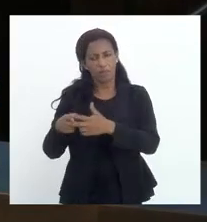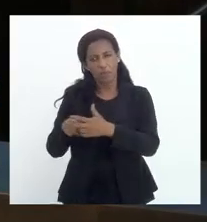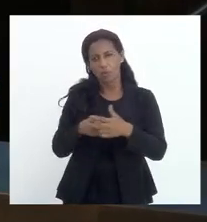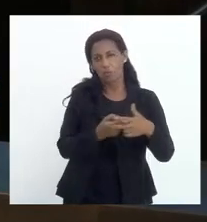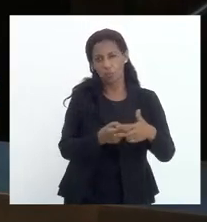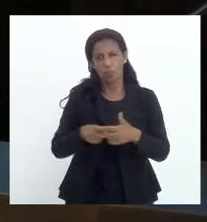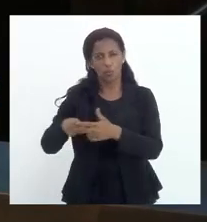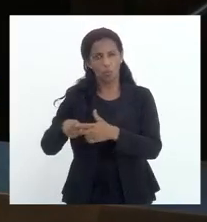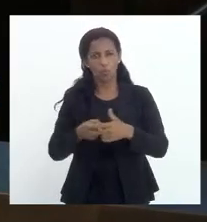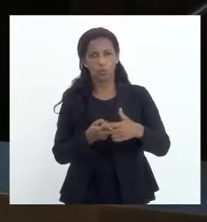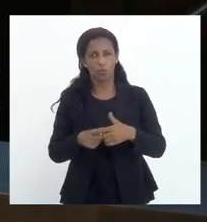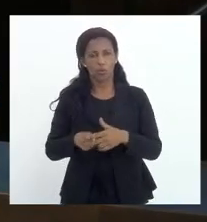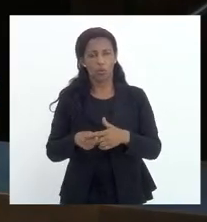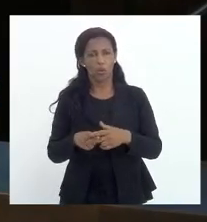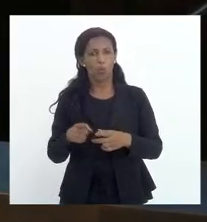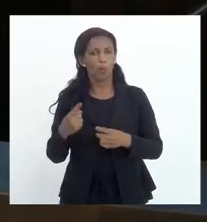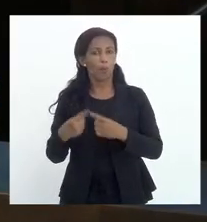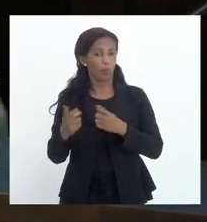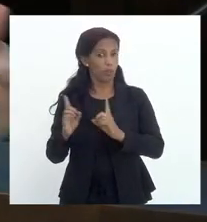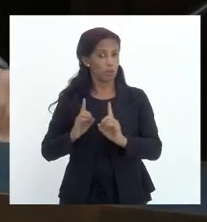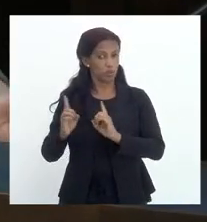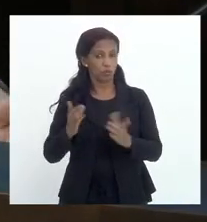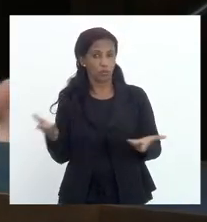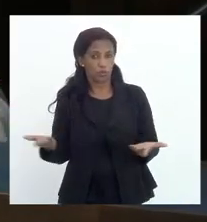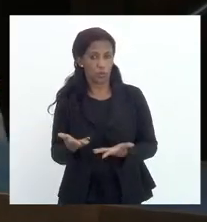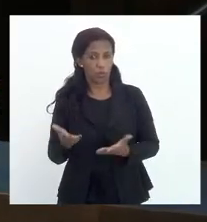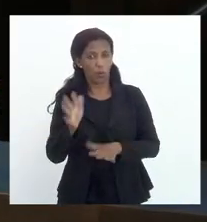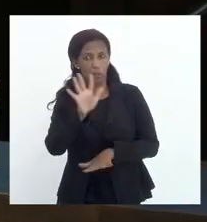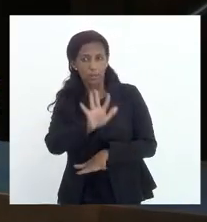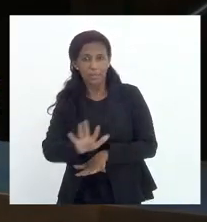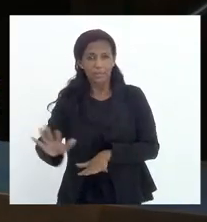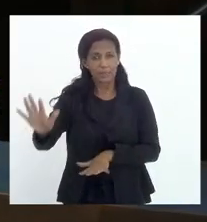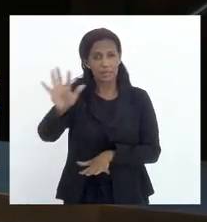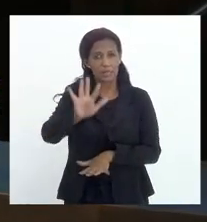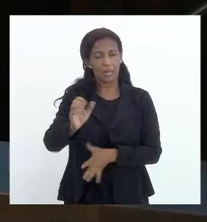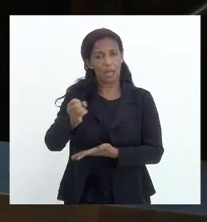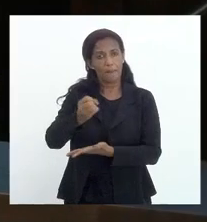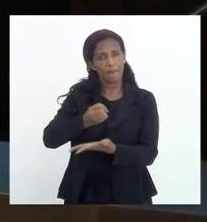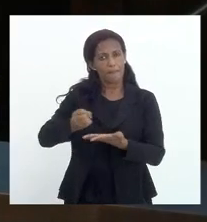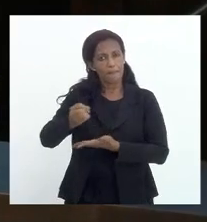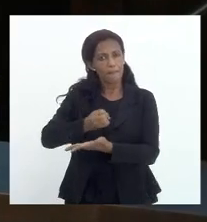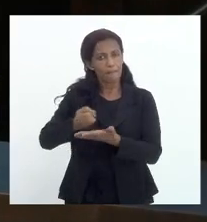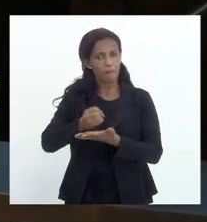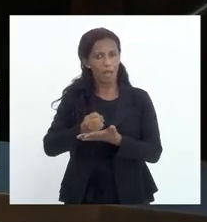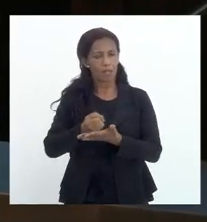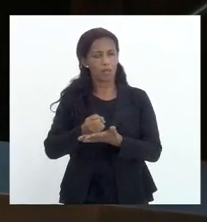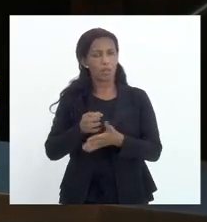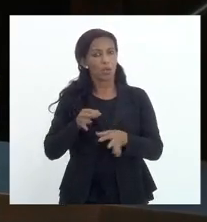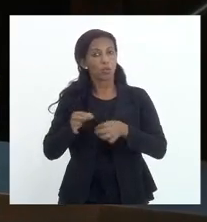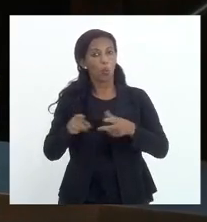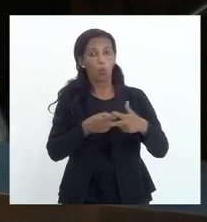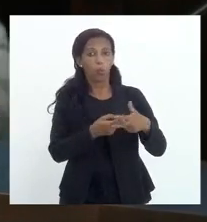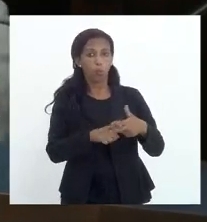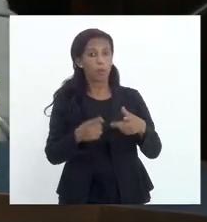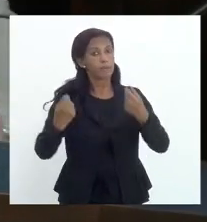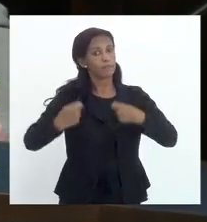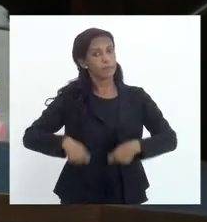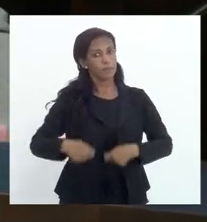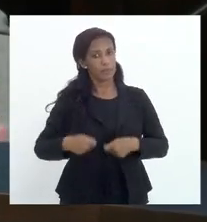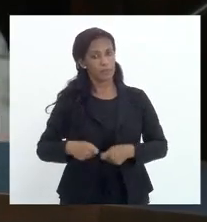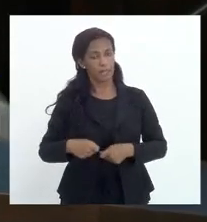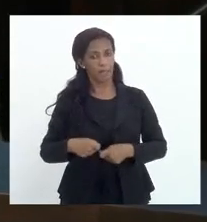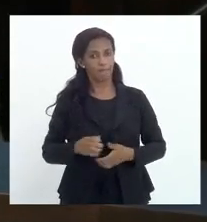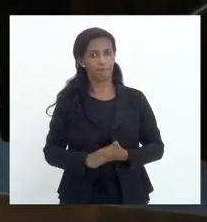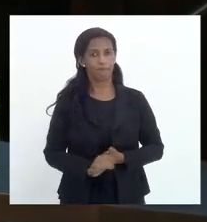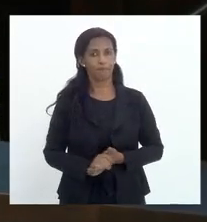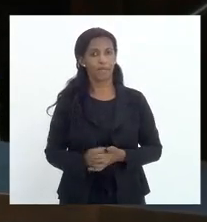ajustes, porque o que está se discutindo agora é o cenário base, ressalvas e os planos de ajustes necessários do ponto